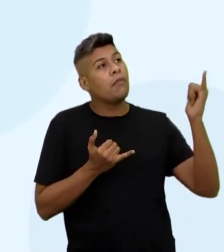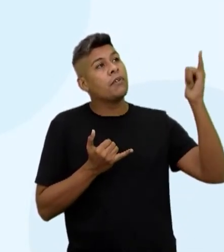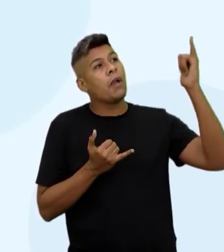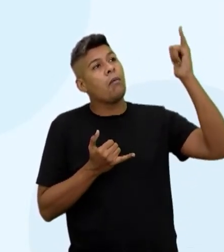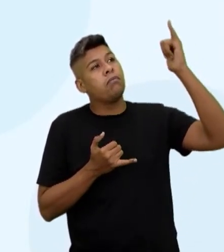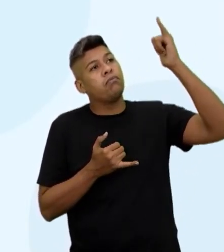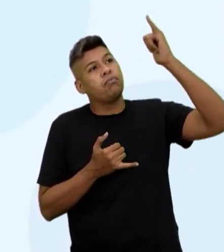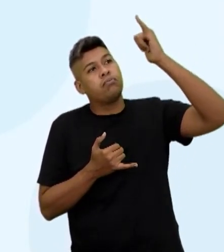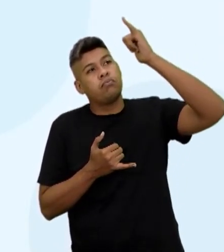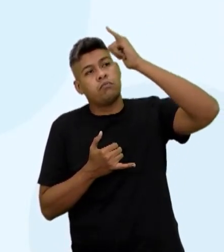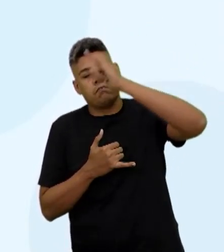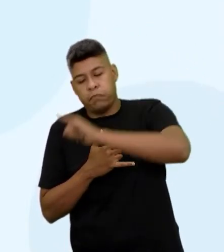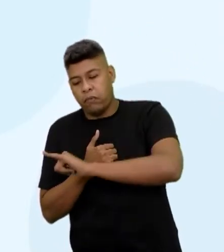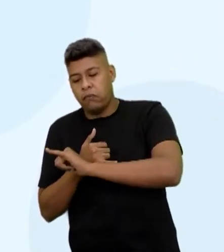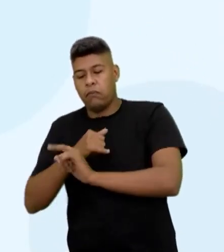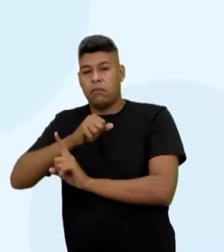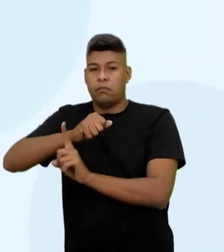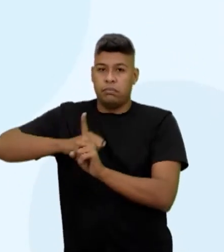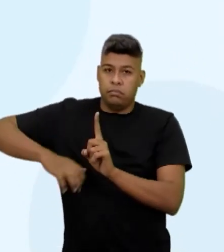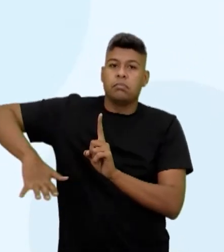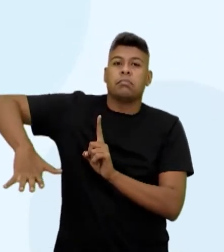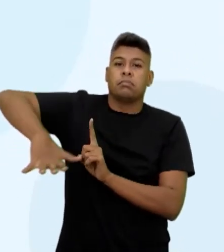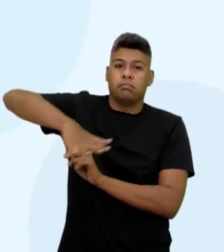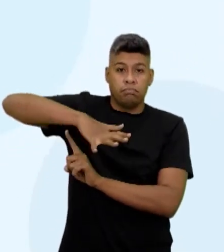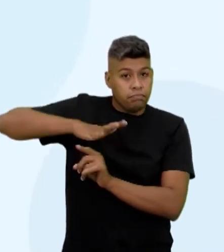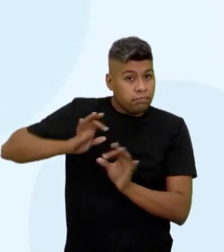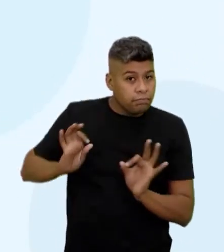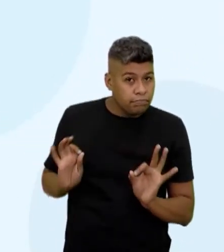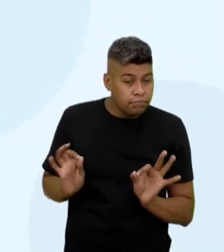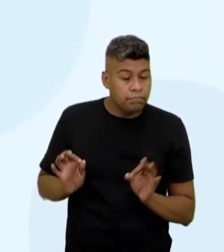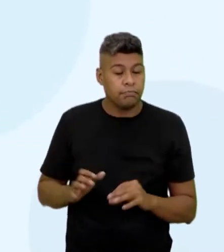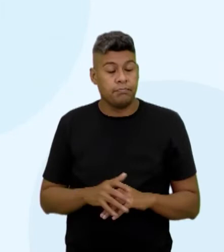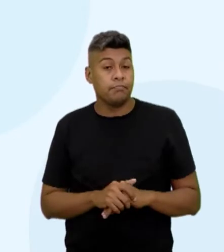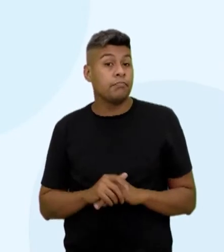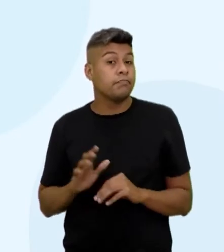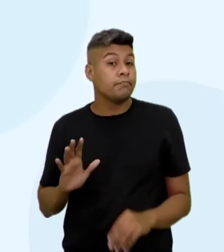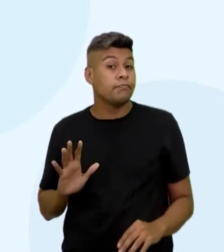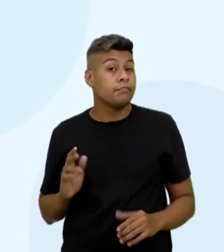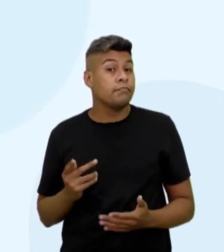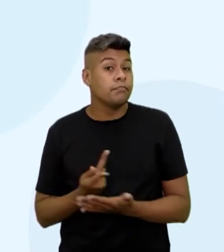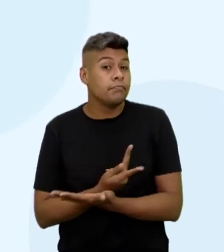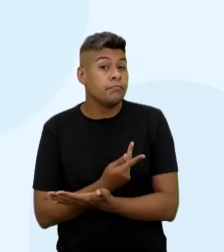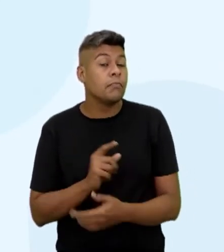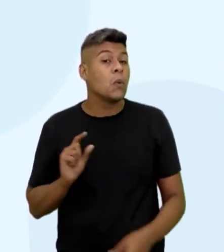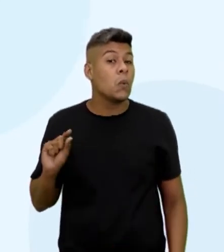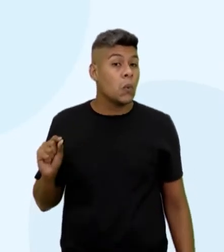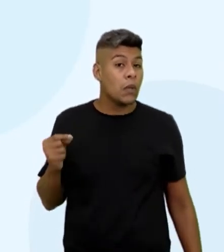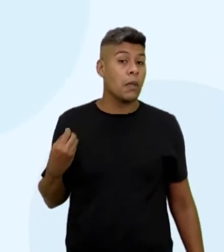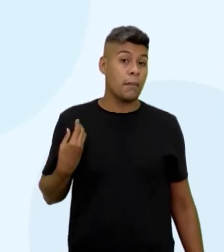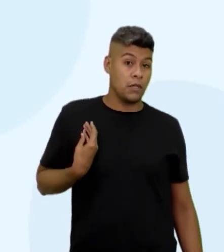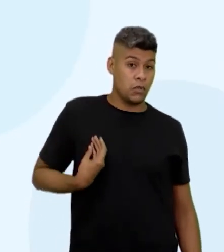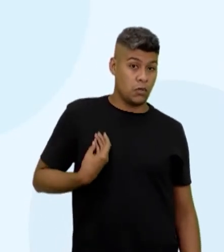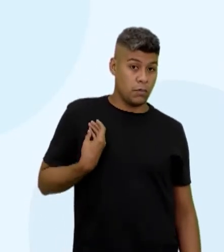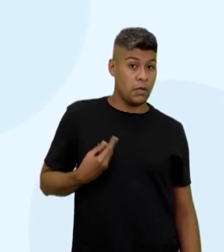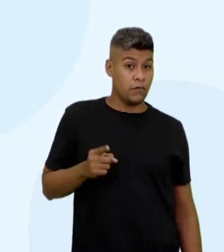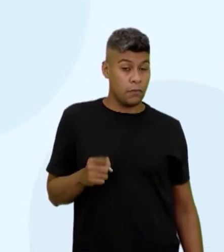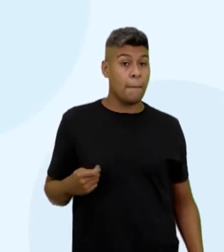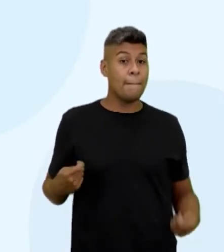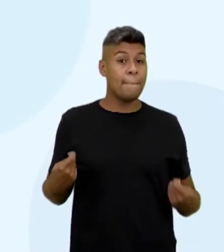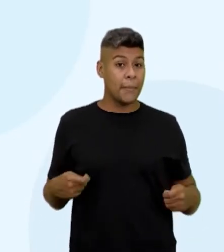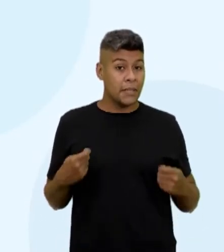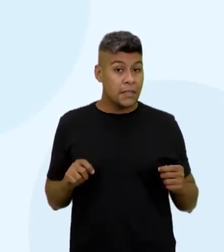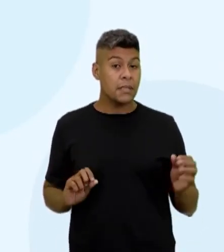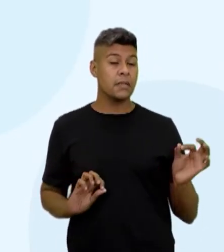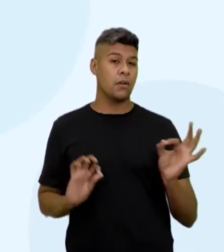e aí você avião caiu bem numa ilha deserta tá E aí o que acontece para sobreviver Vocês